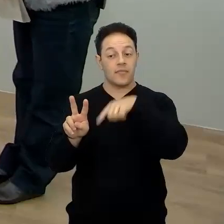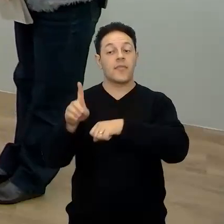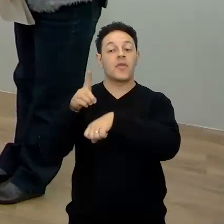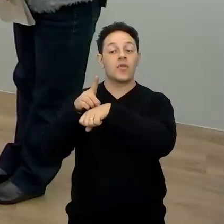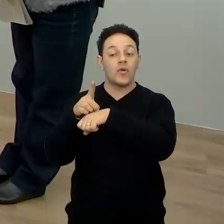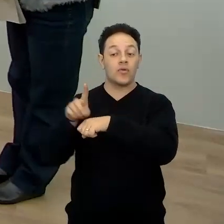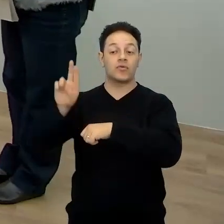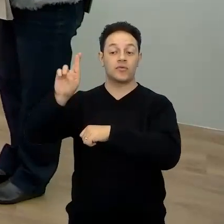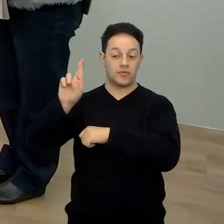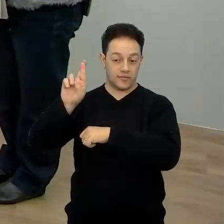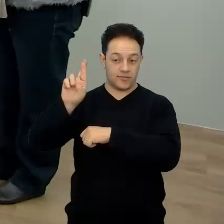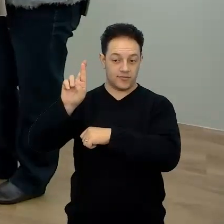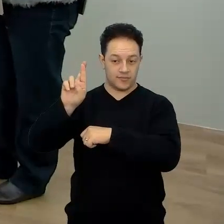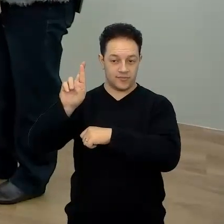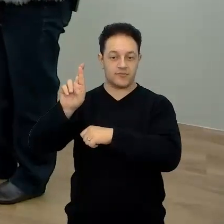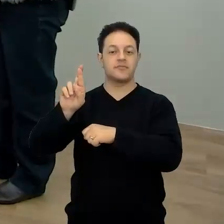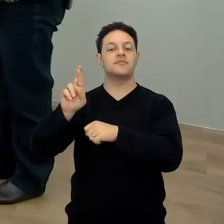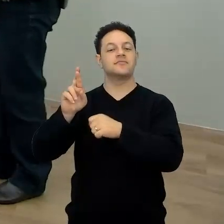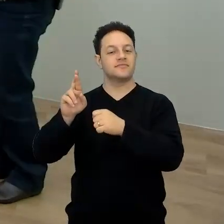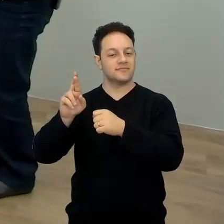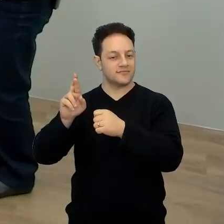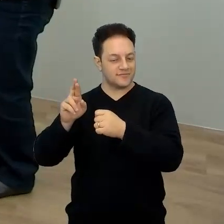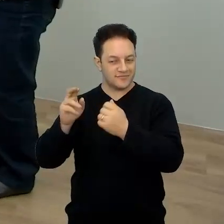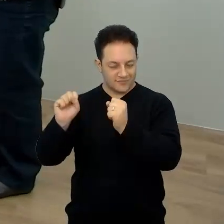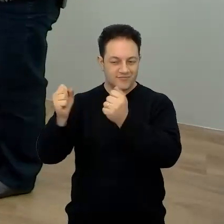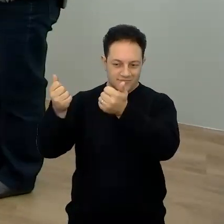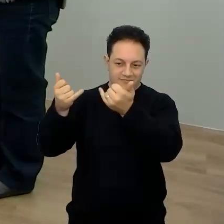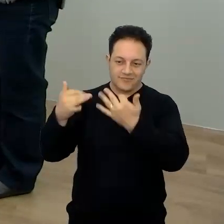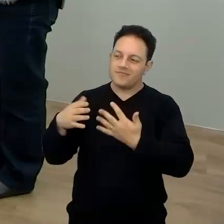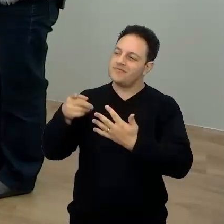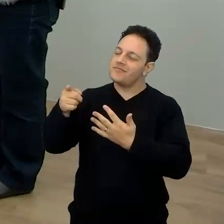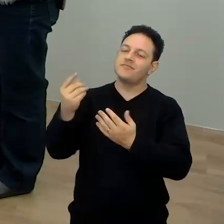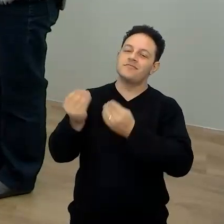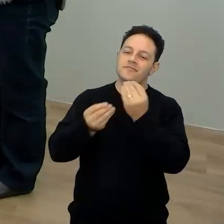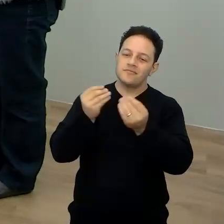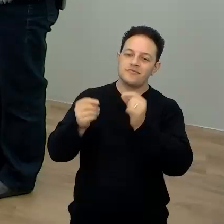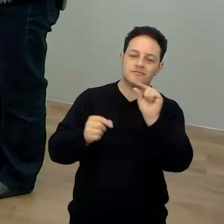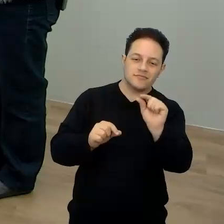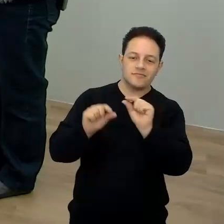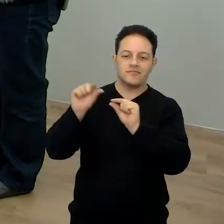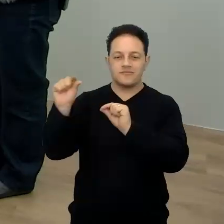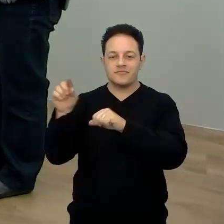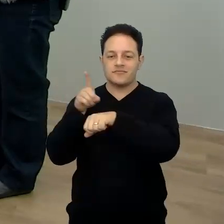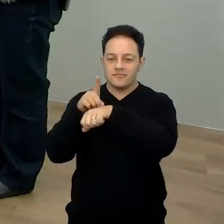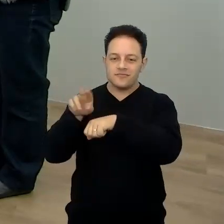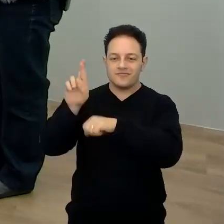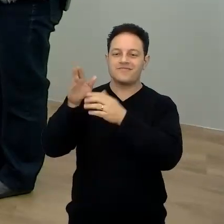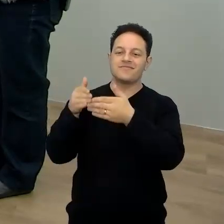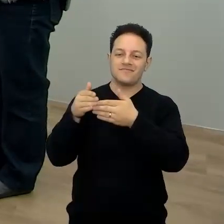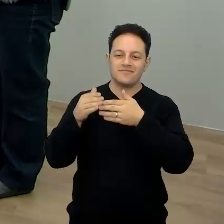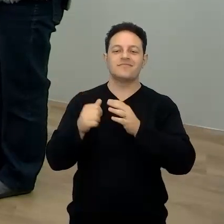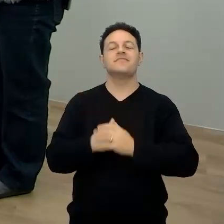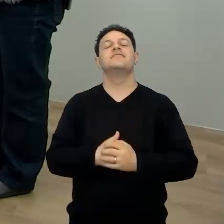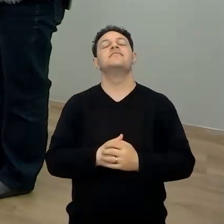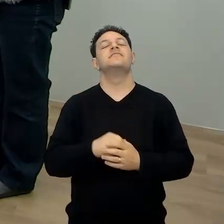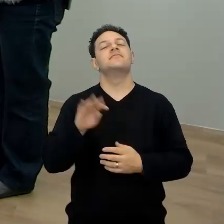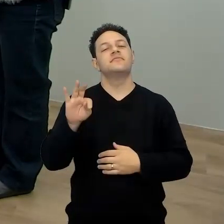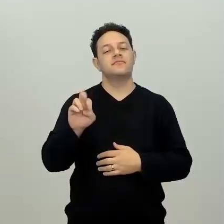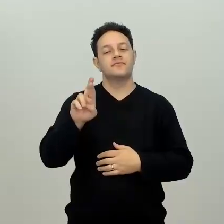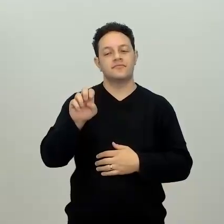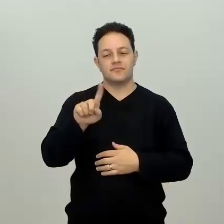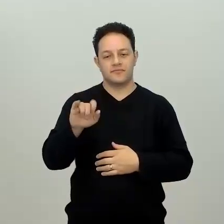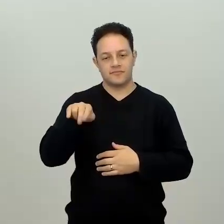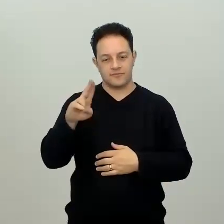doutoras. Sim. Fala um pouquinho mais sobre o seu, Terezinha, fazendo um favor. Eu sou doutora em